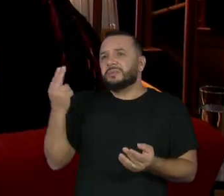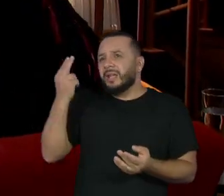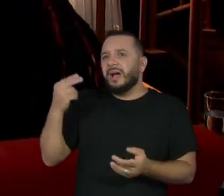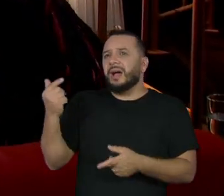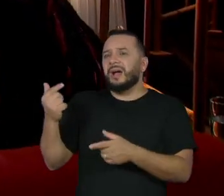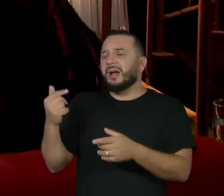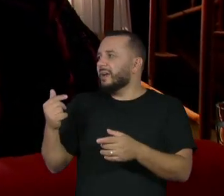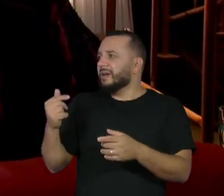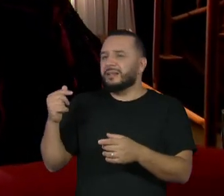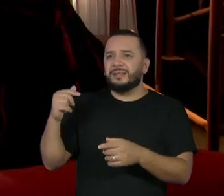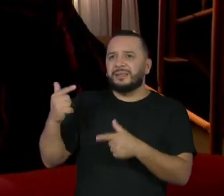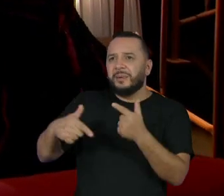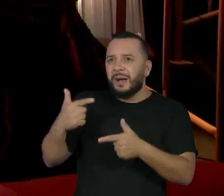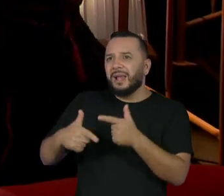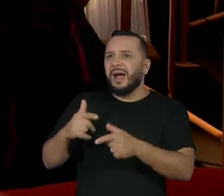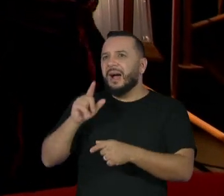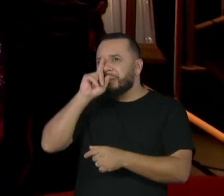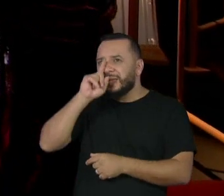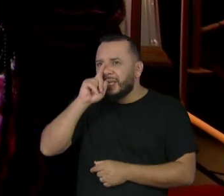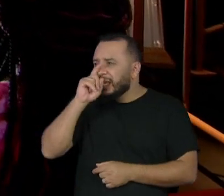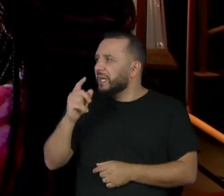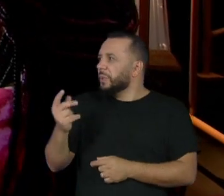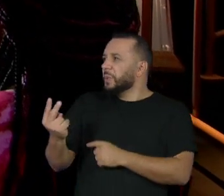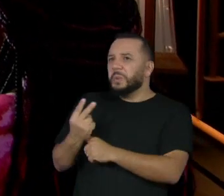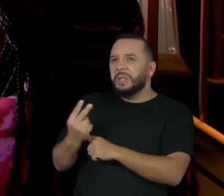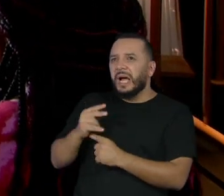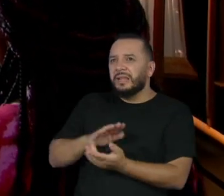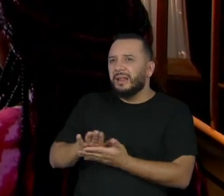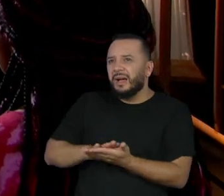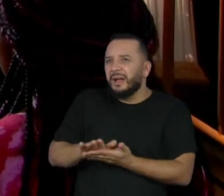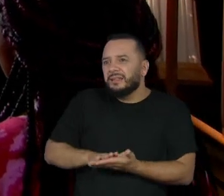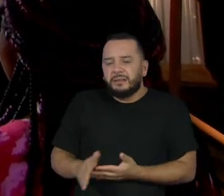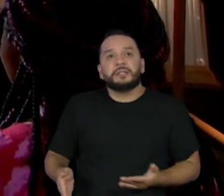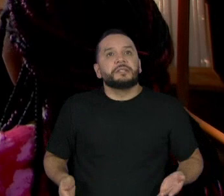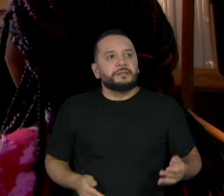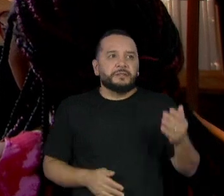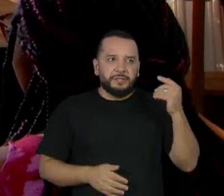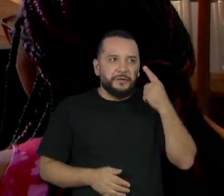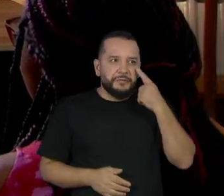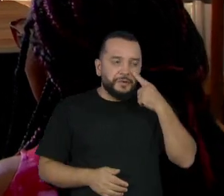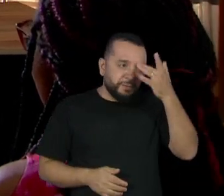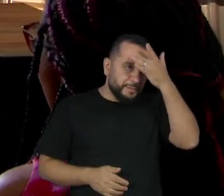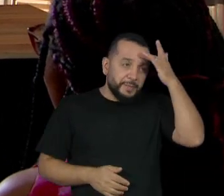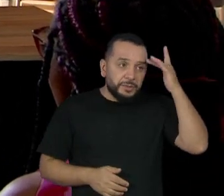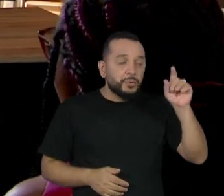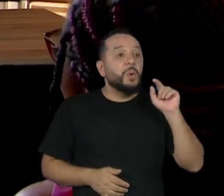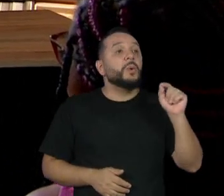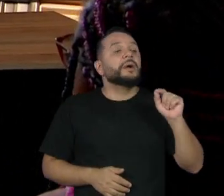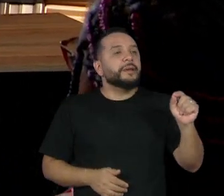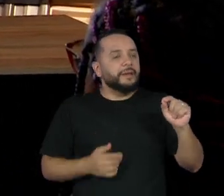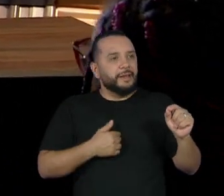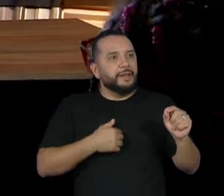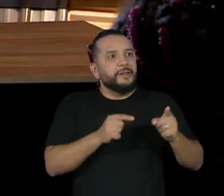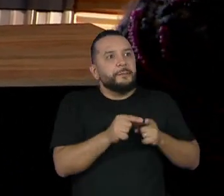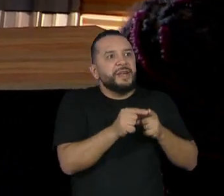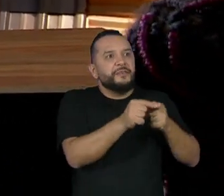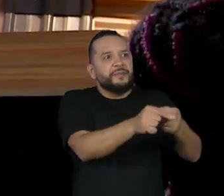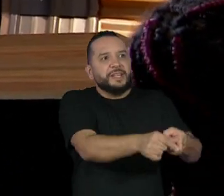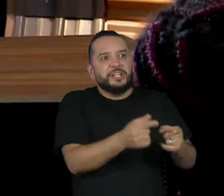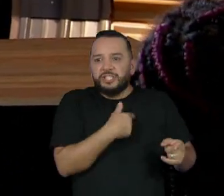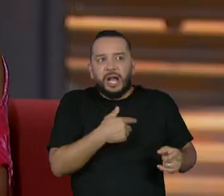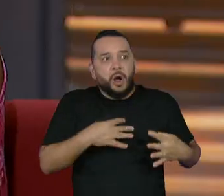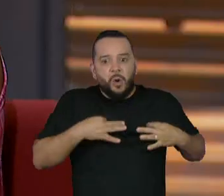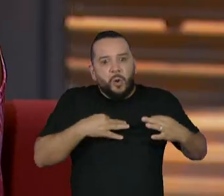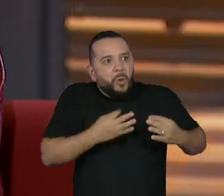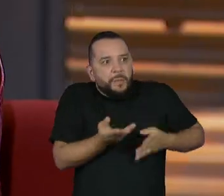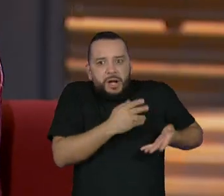trabalhar, né? Exato, para trabalhar. Eu já vi essas pessoas saindo, às vezes, de periferias, colocando a farda dentro da mochila, né? Porque tem